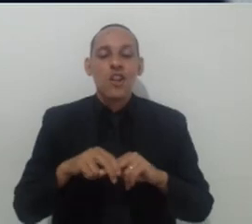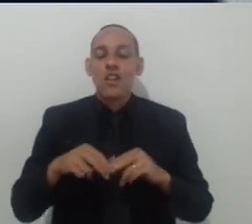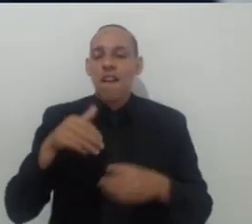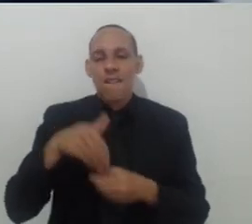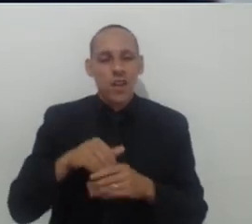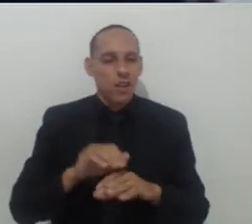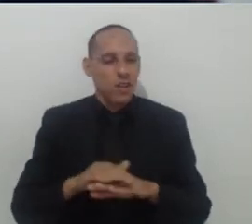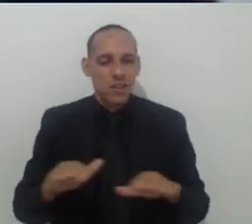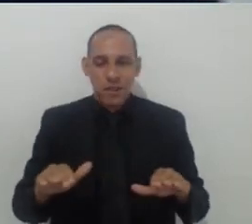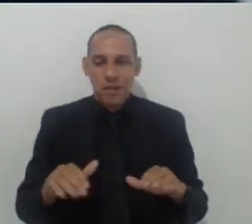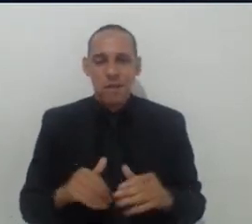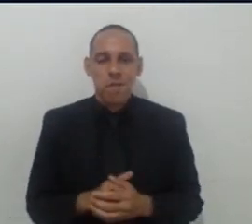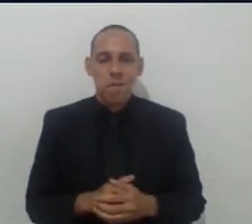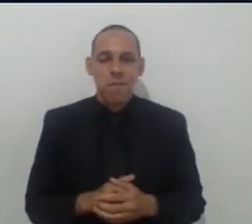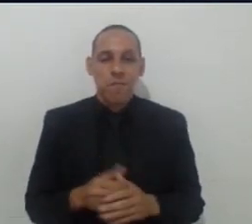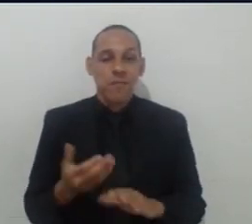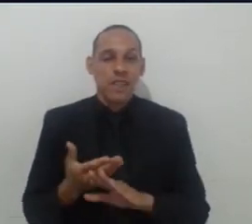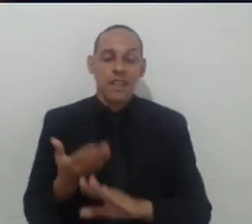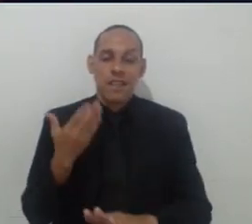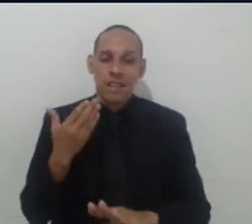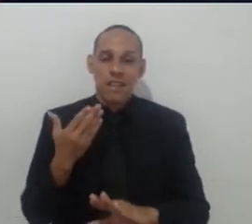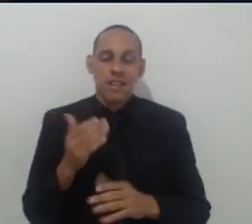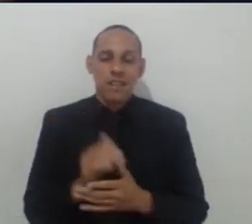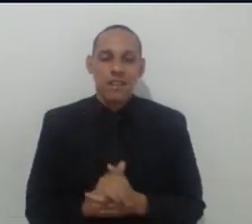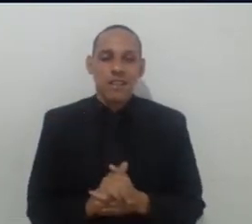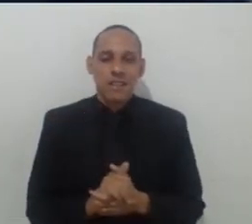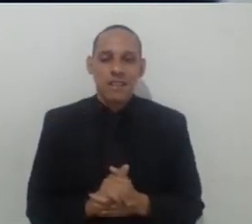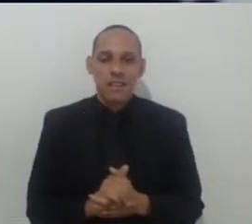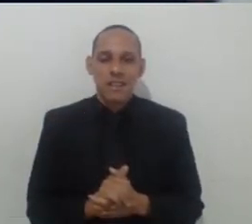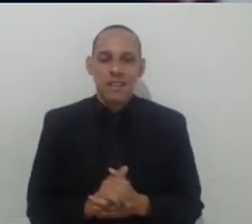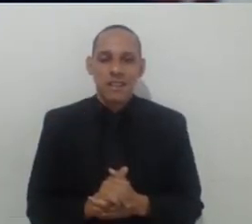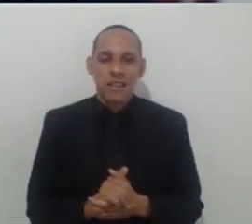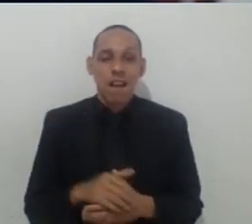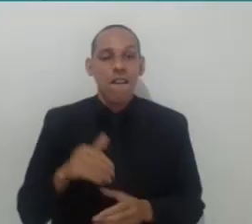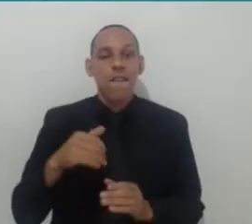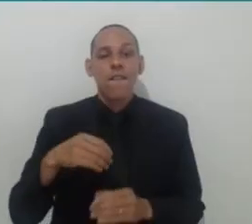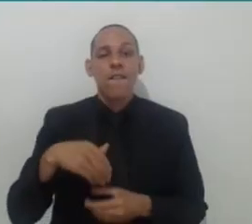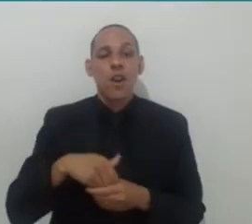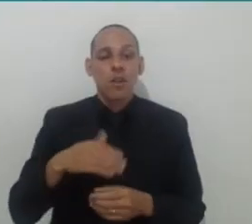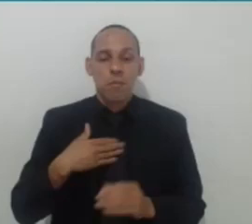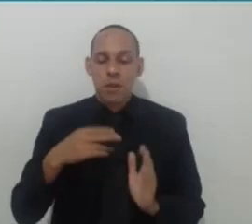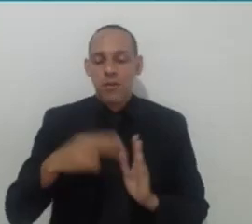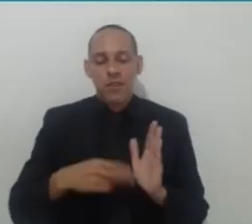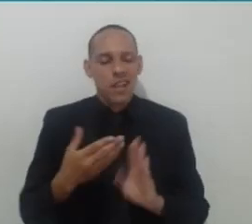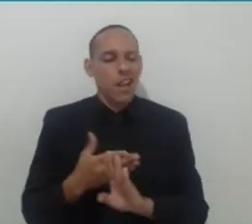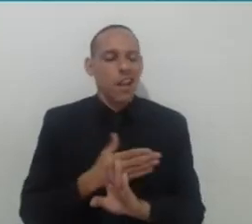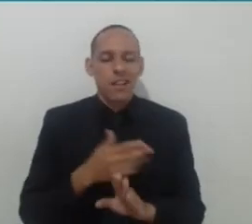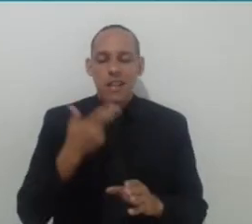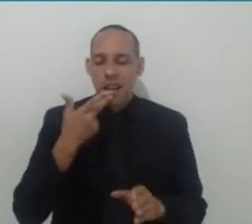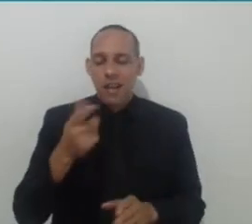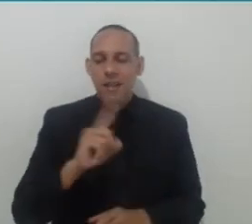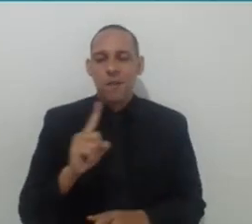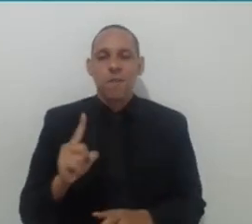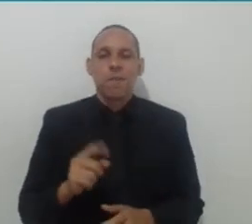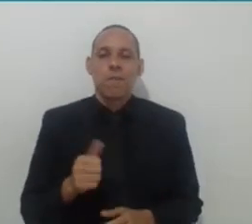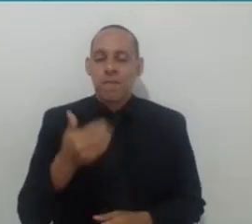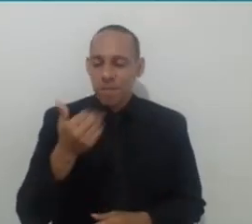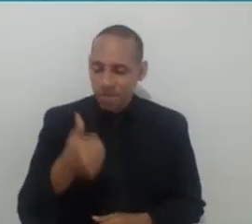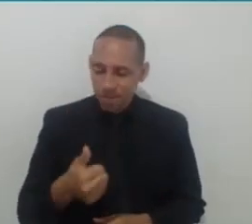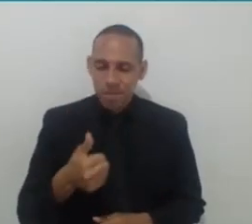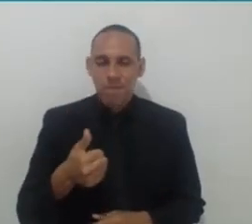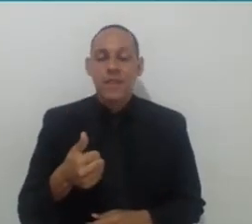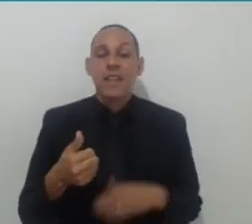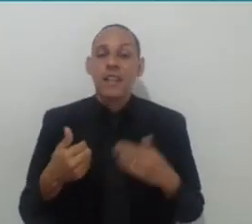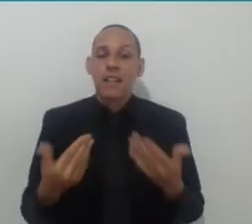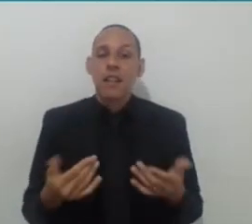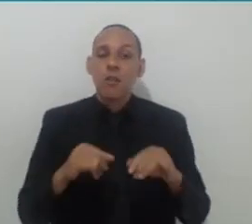absolutamente antecipar qual vai ser o meu voto vista. Pois não, excelência. Então, proclamo, após